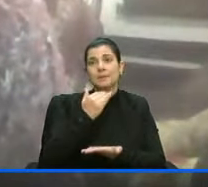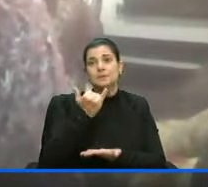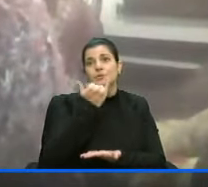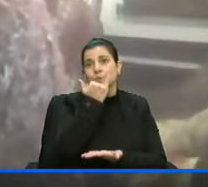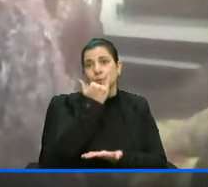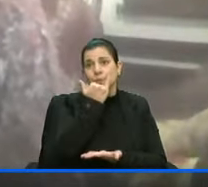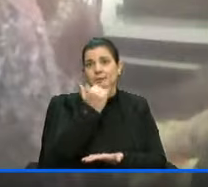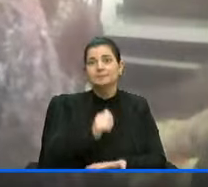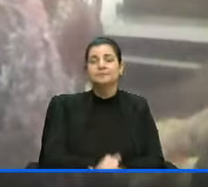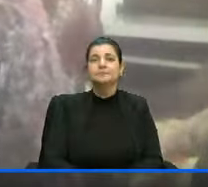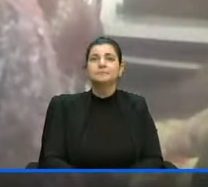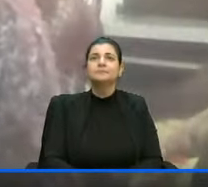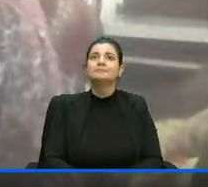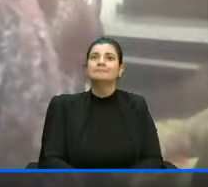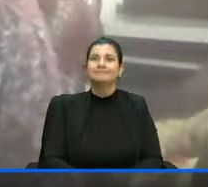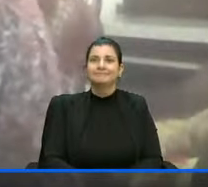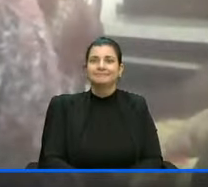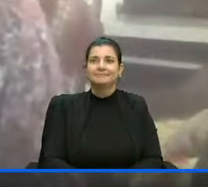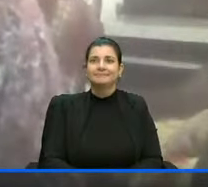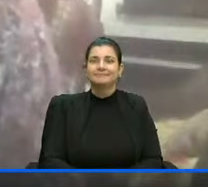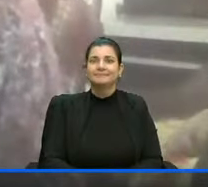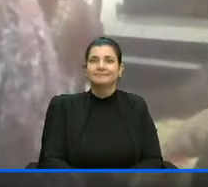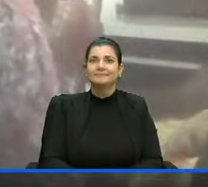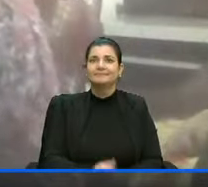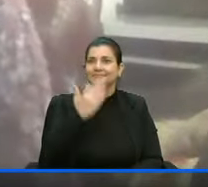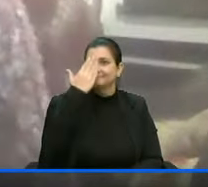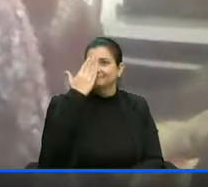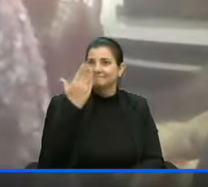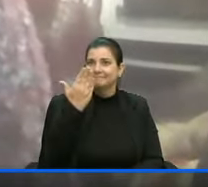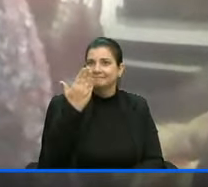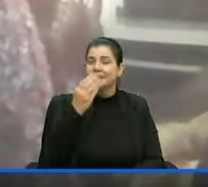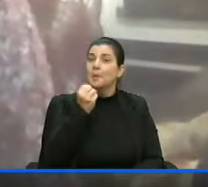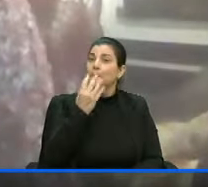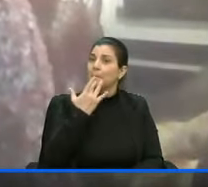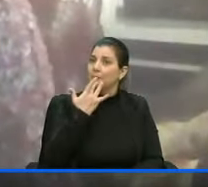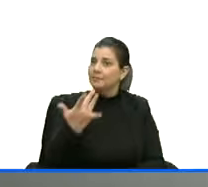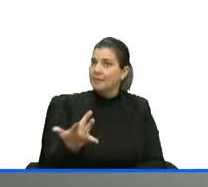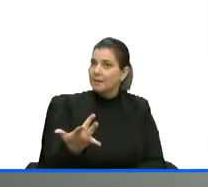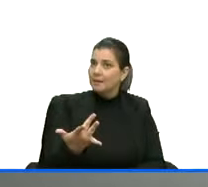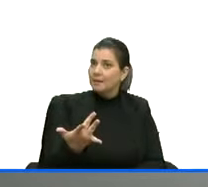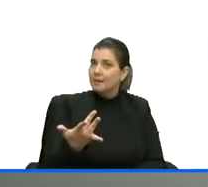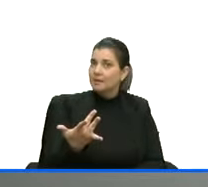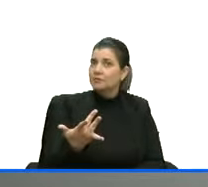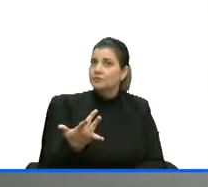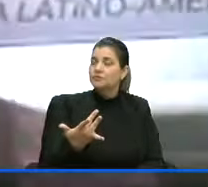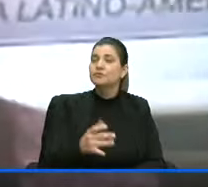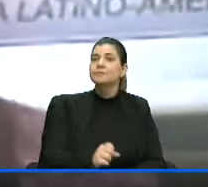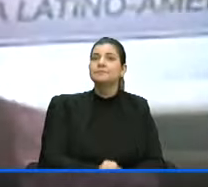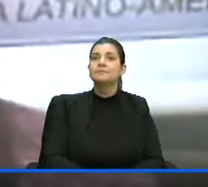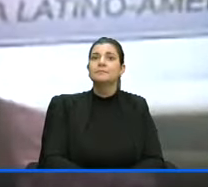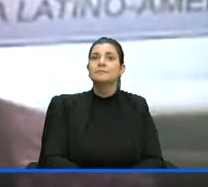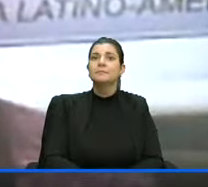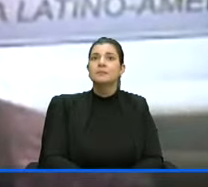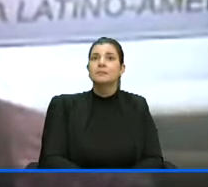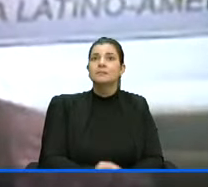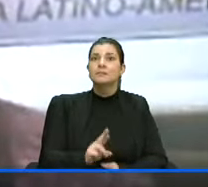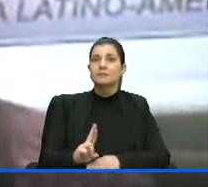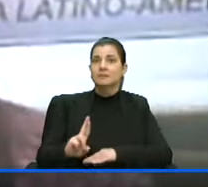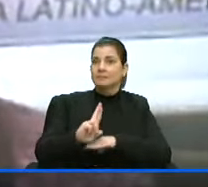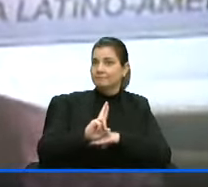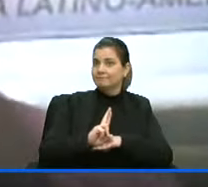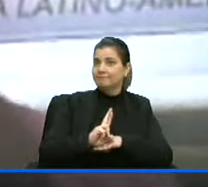Me desculpe, pode se manifestar. Muito obrigada, então, boa tarde. Como Sofia disse, represento